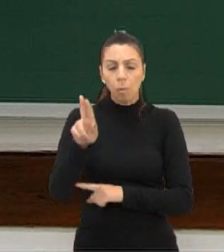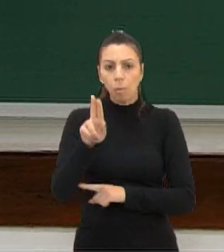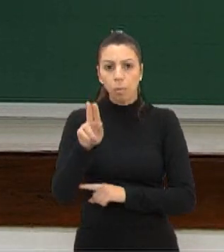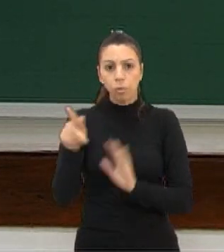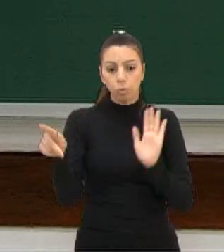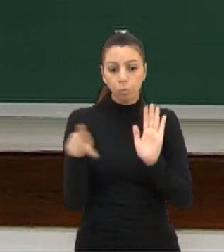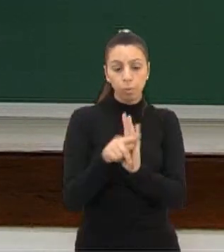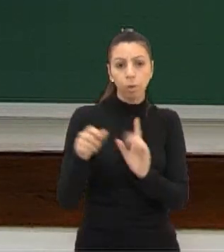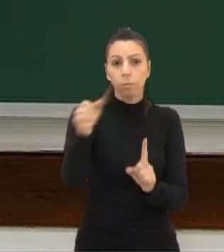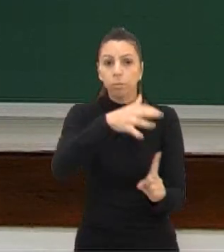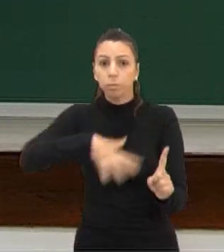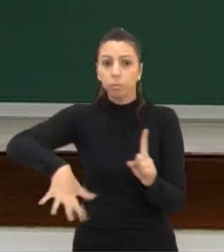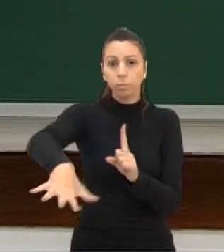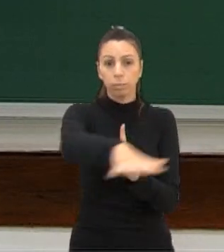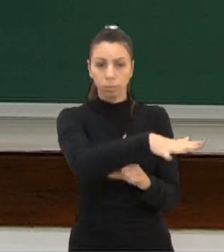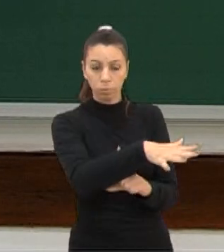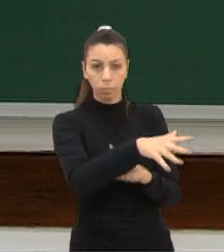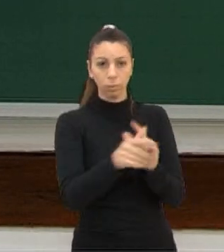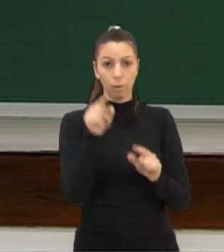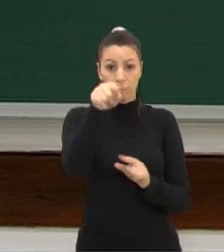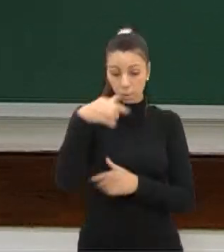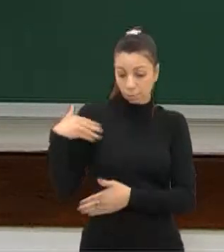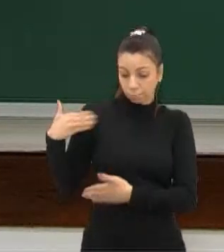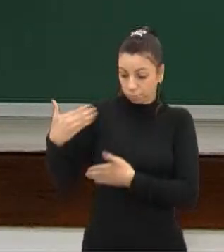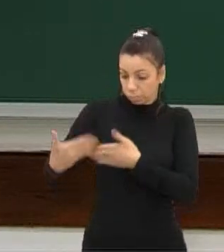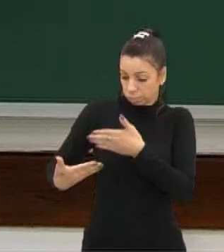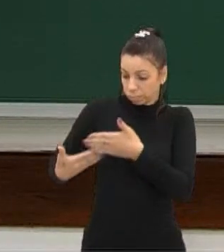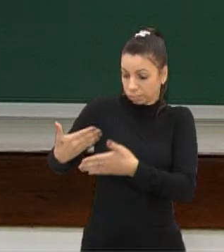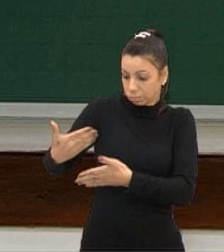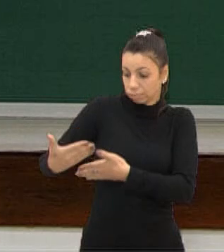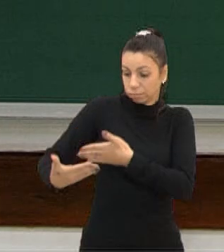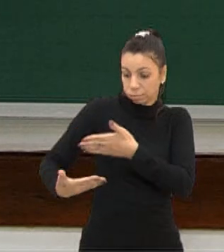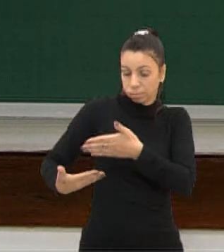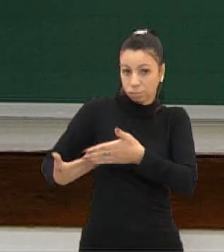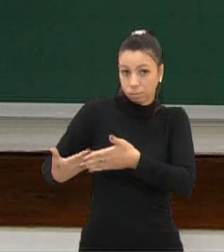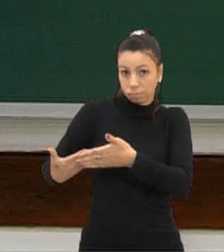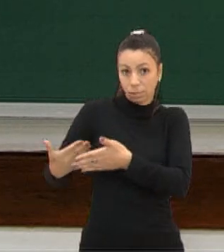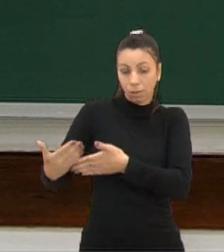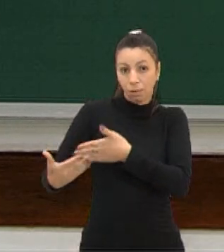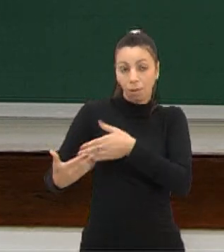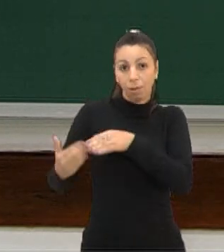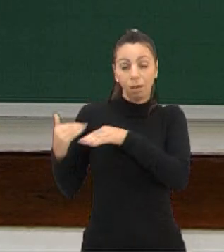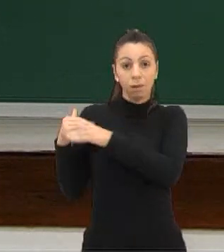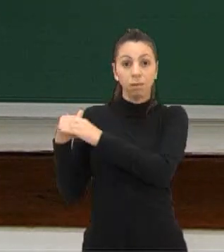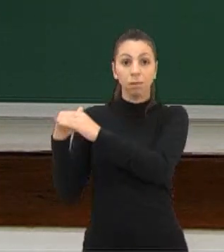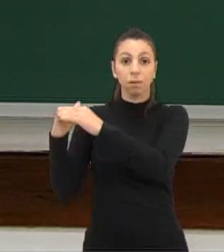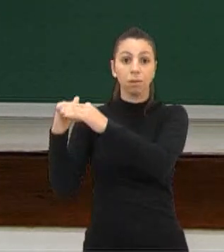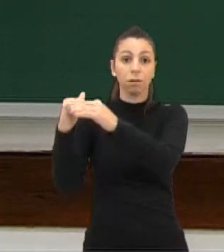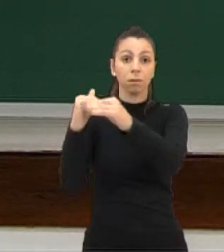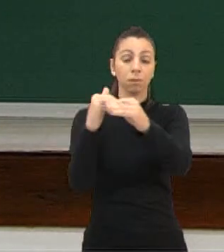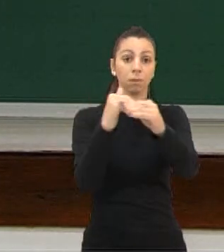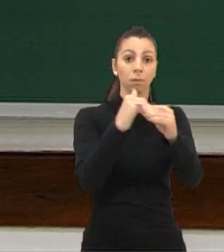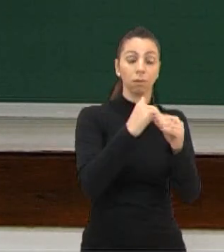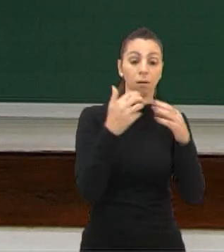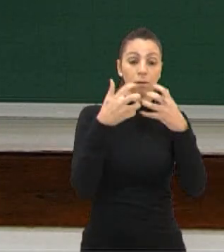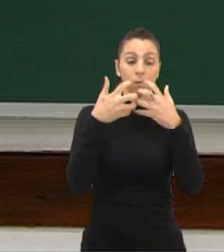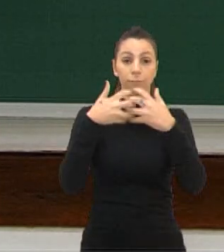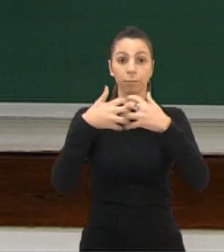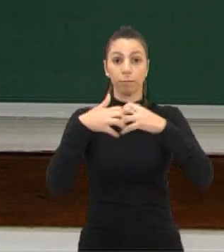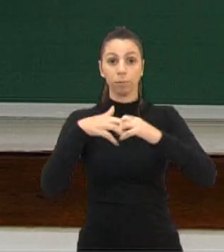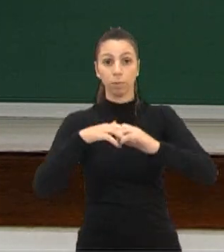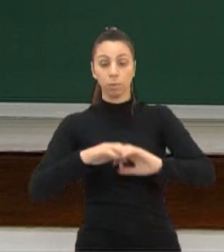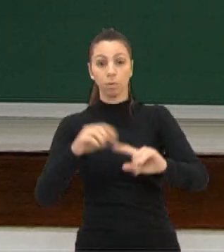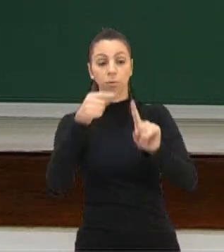aquilo que vai fazer com que você consiga se desenvolver junto aos seus semelhantes, né? Algum tipo de função, algum tipo